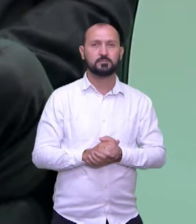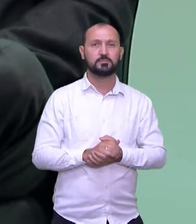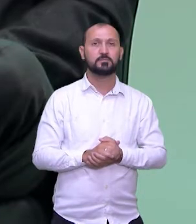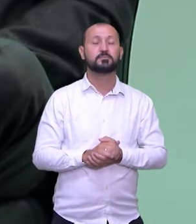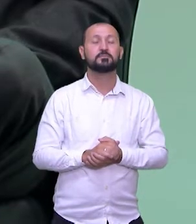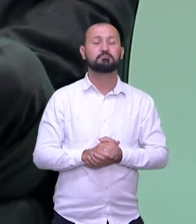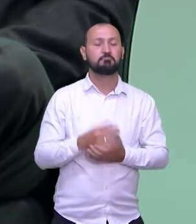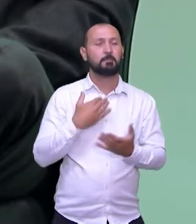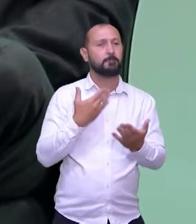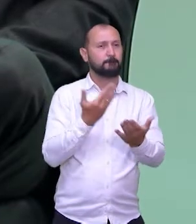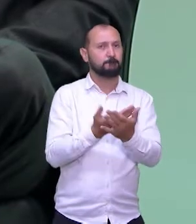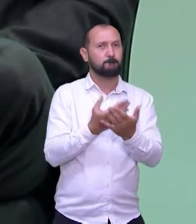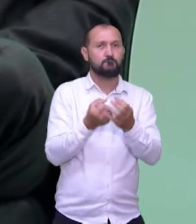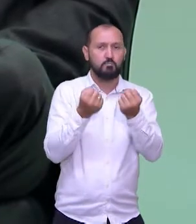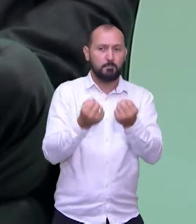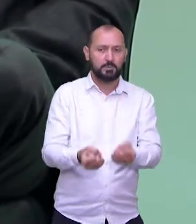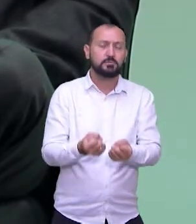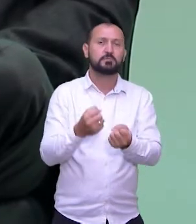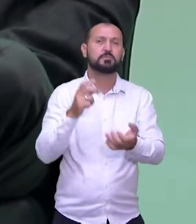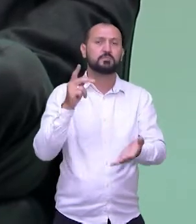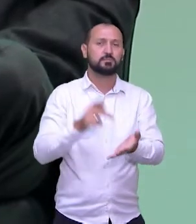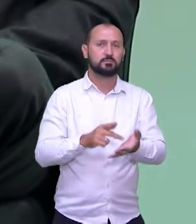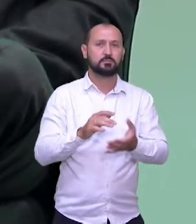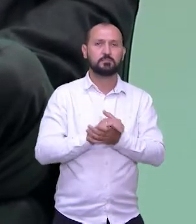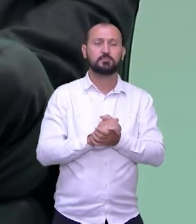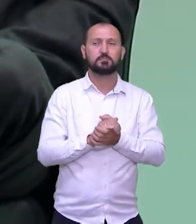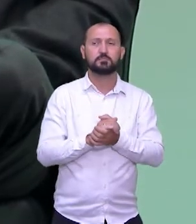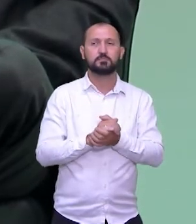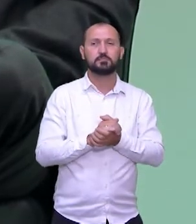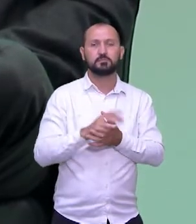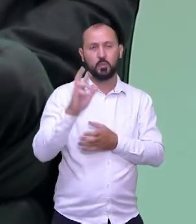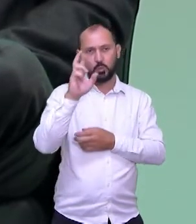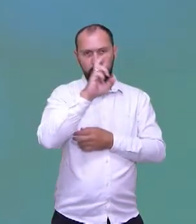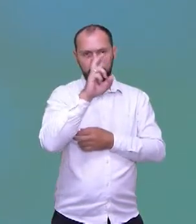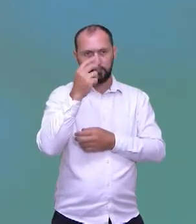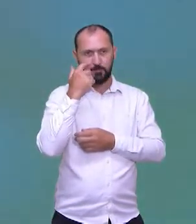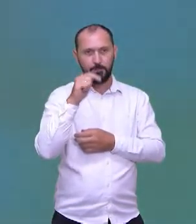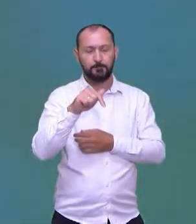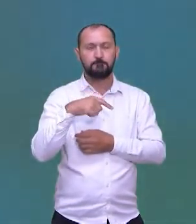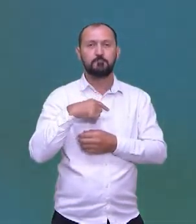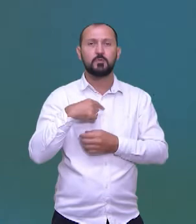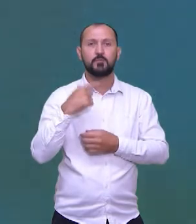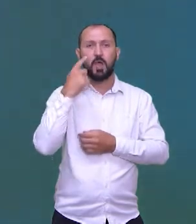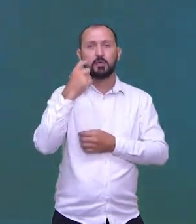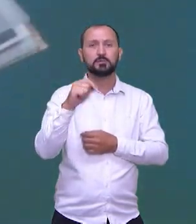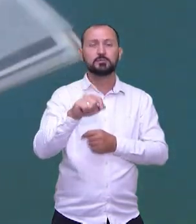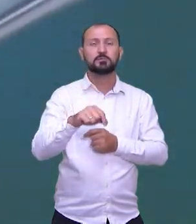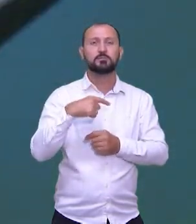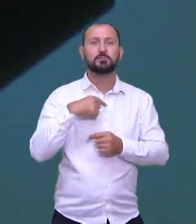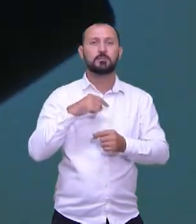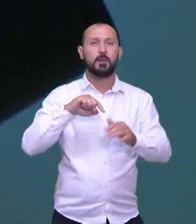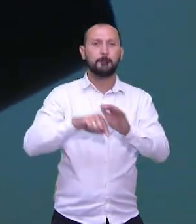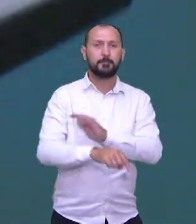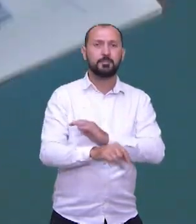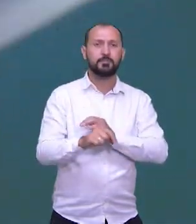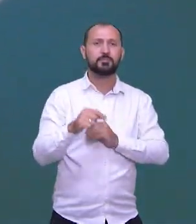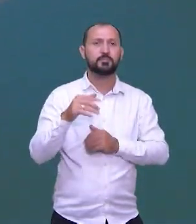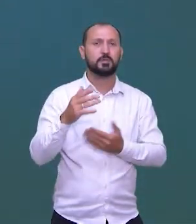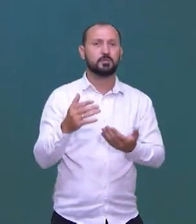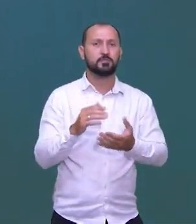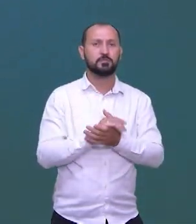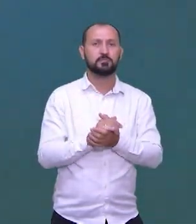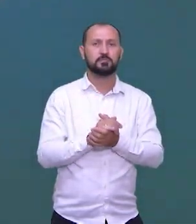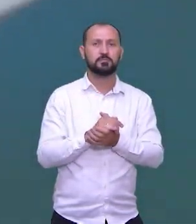é um estudo realmente robusto, né, do Observatório. Positivo. E quem tiver interesse em se